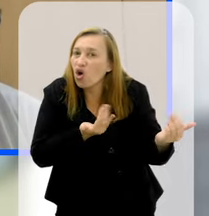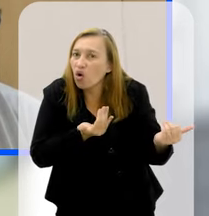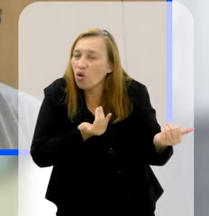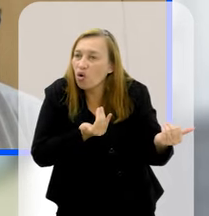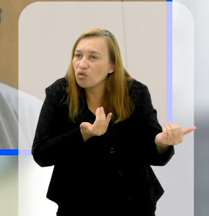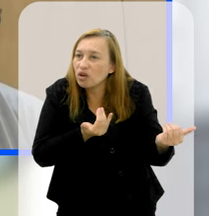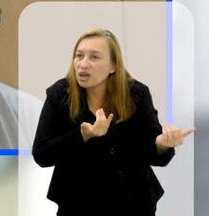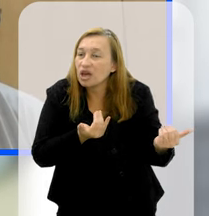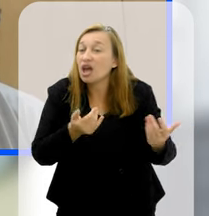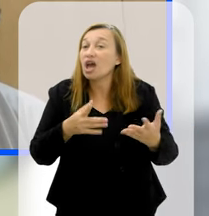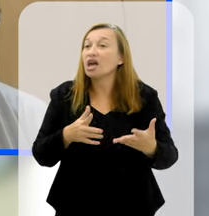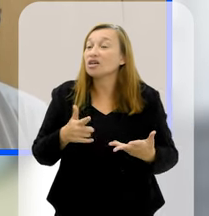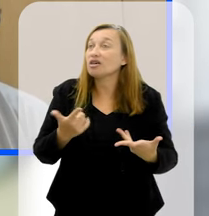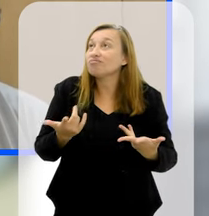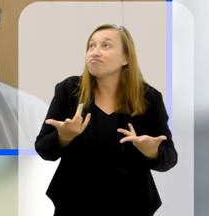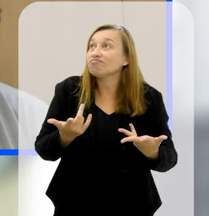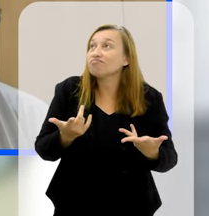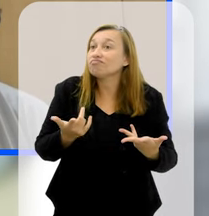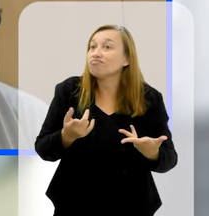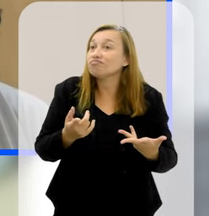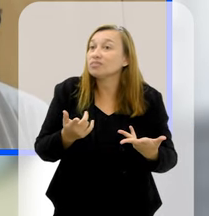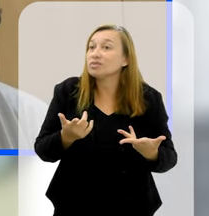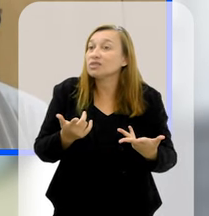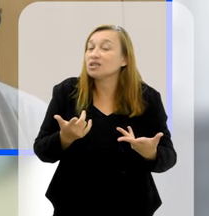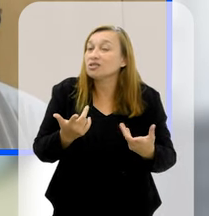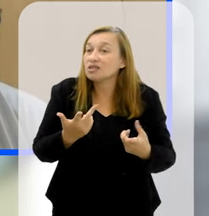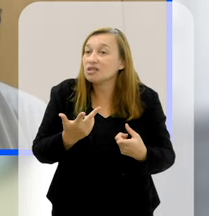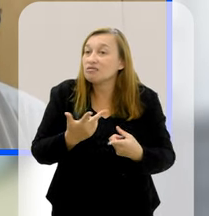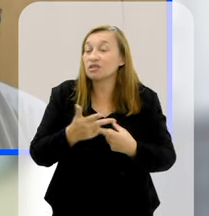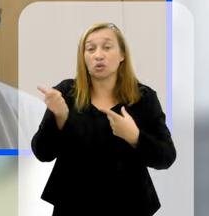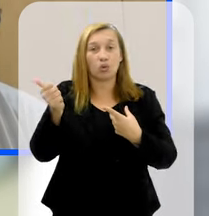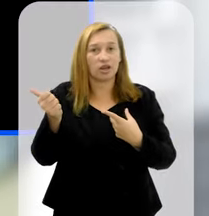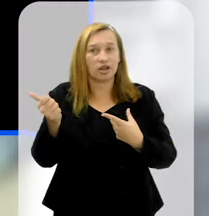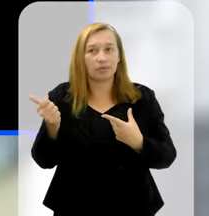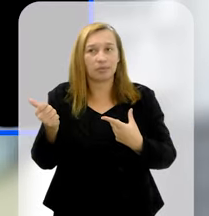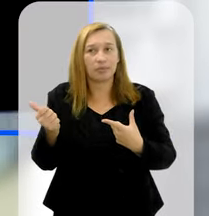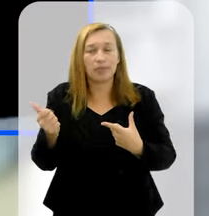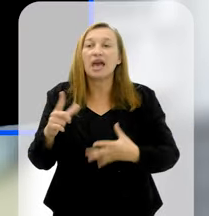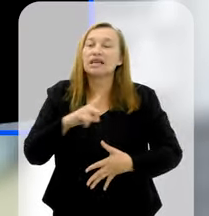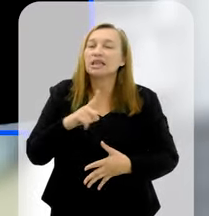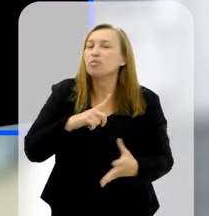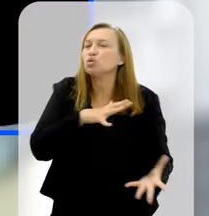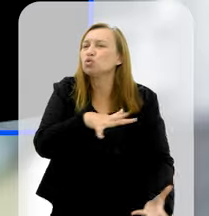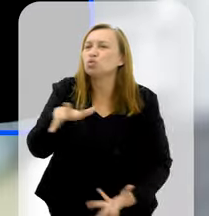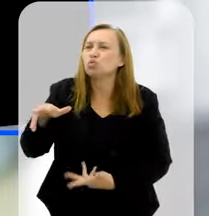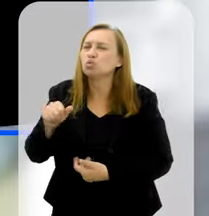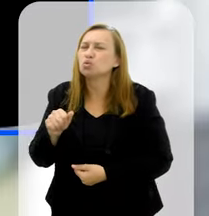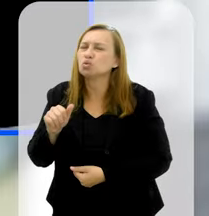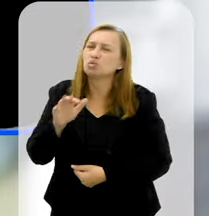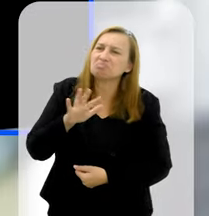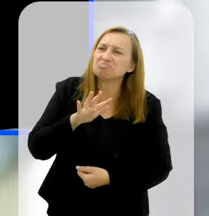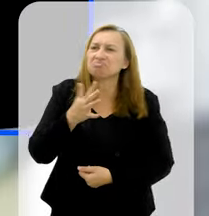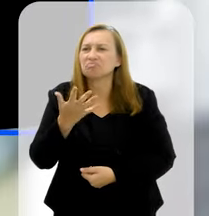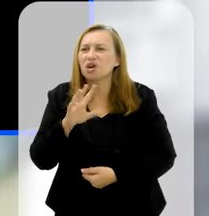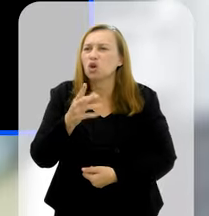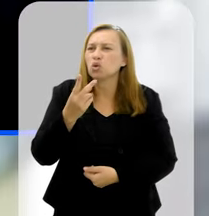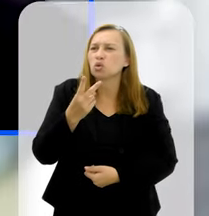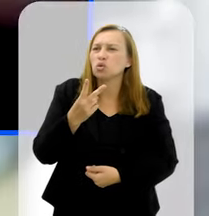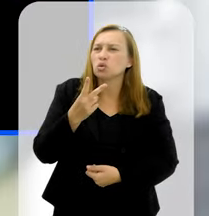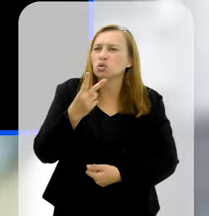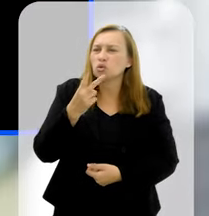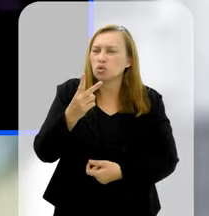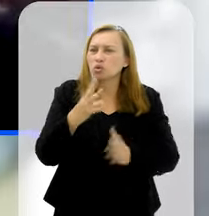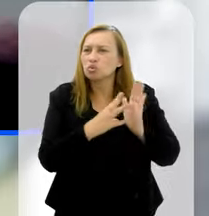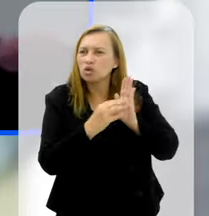né, é o nosso grande, nossa grande busca. Nós temos no mundo, digamos assim,